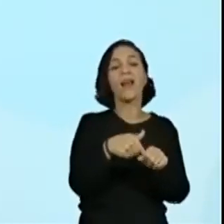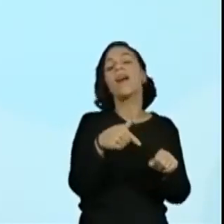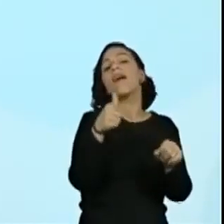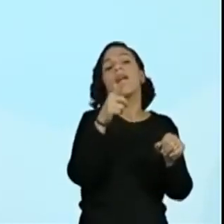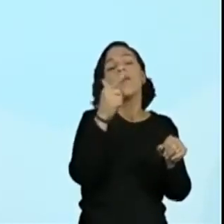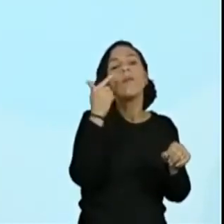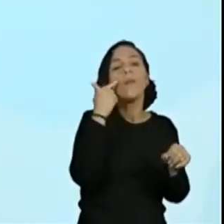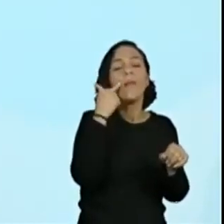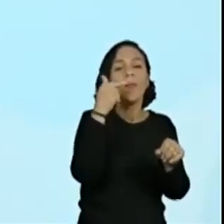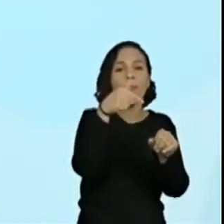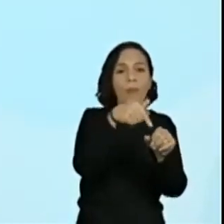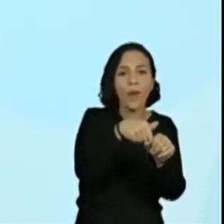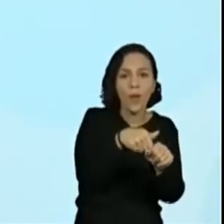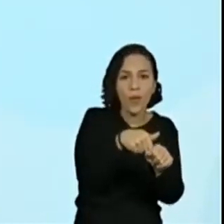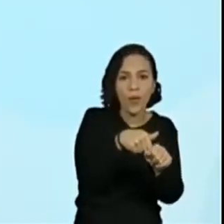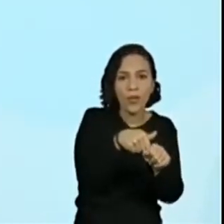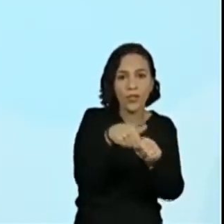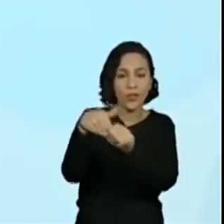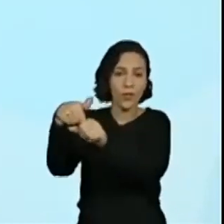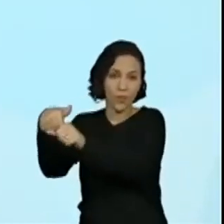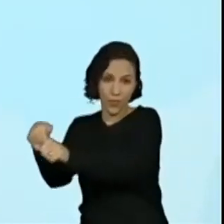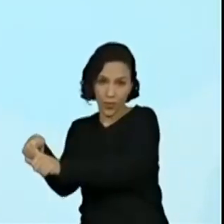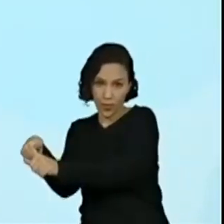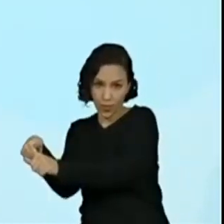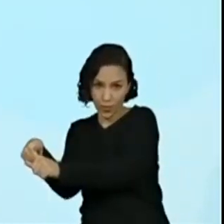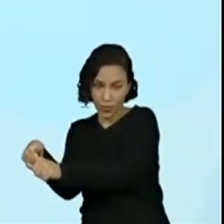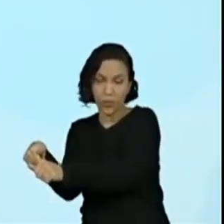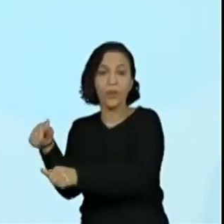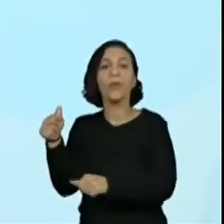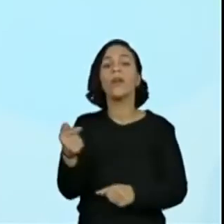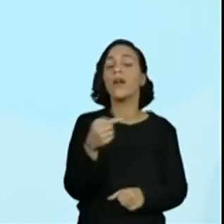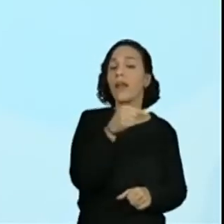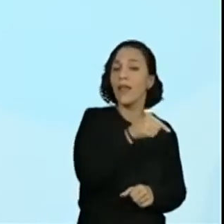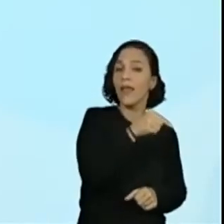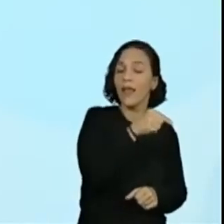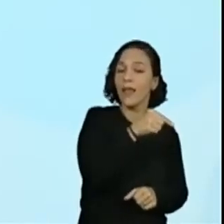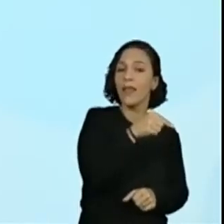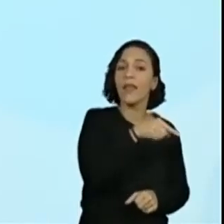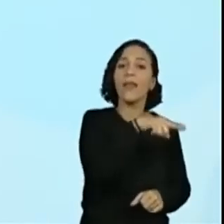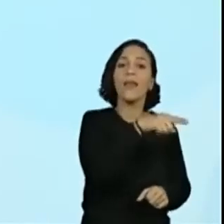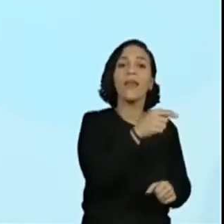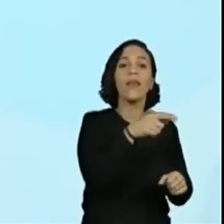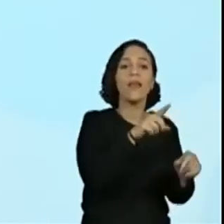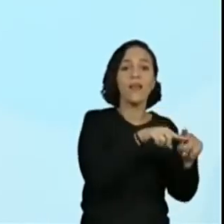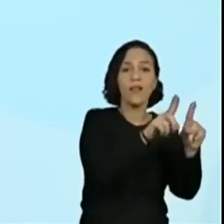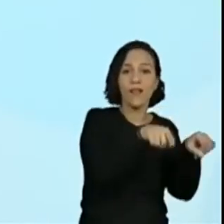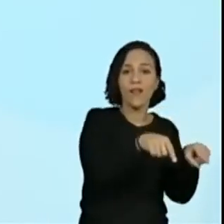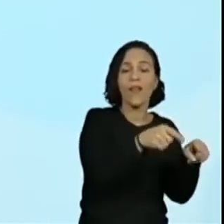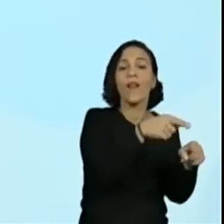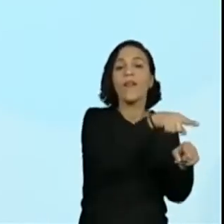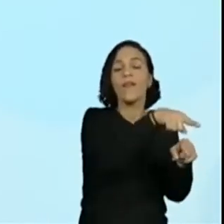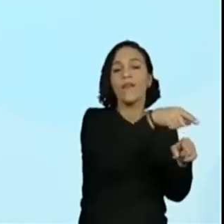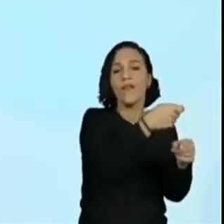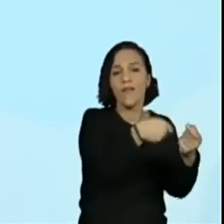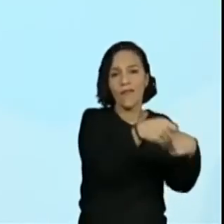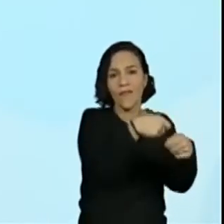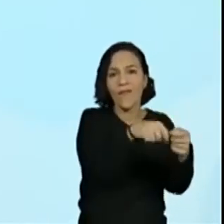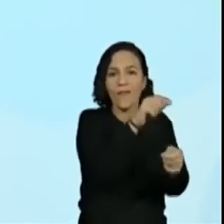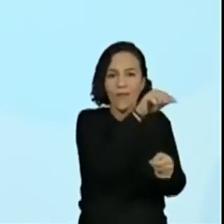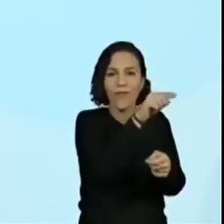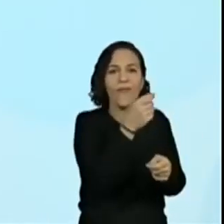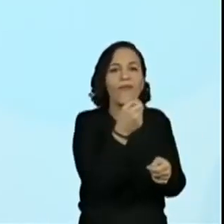chegam primeiro aonde? Na farmácia. Criançada, chegam primeiro na farmácia, certo? Isso. E aí, se